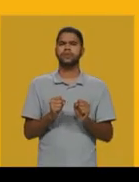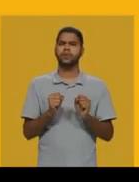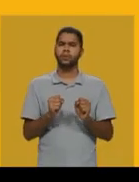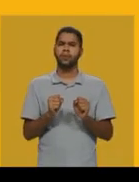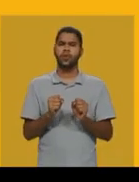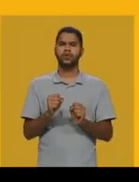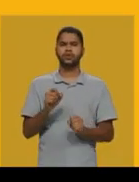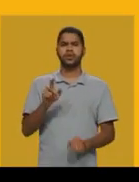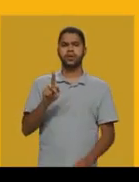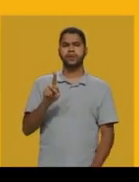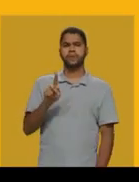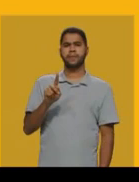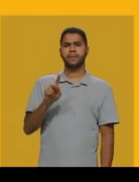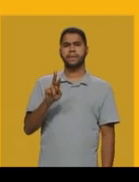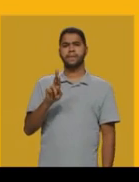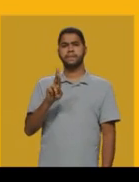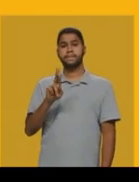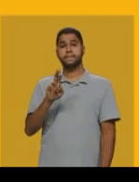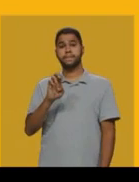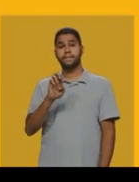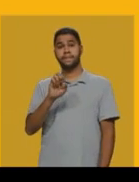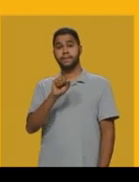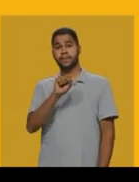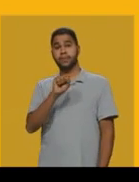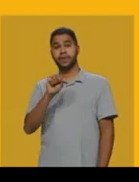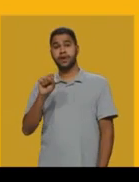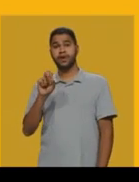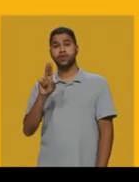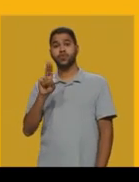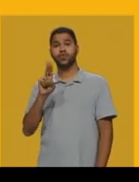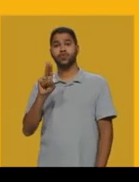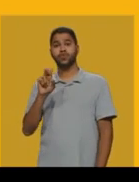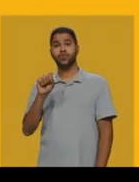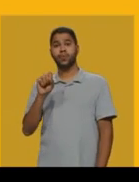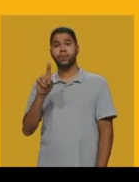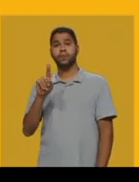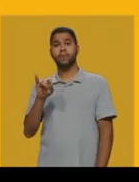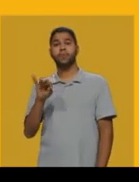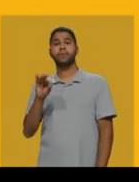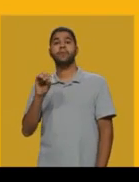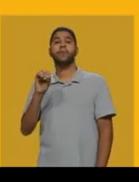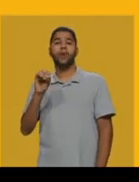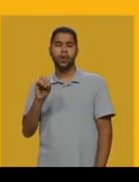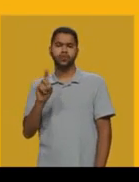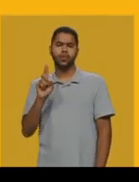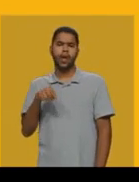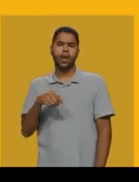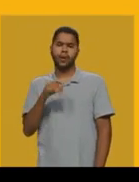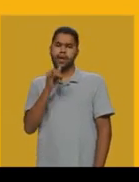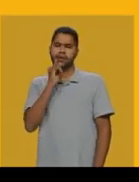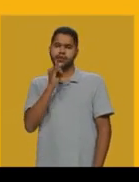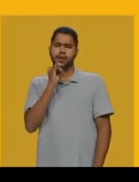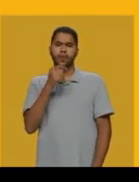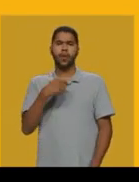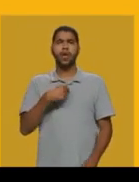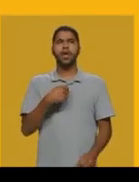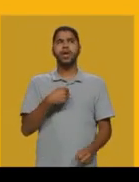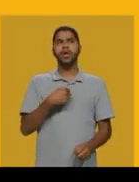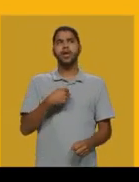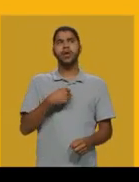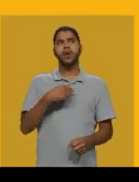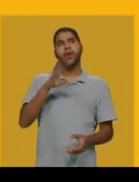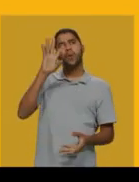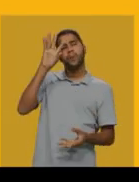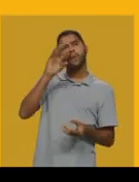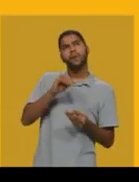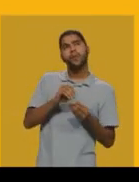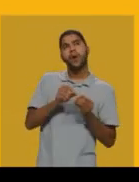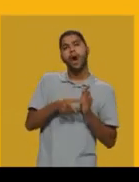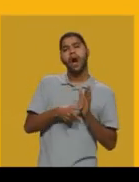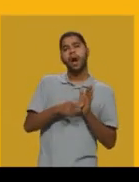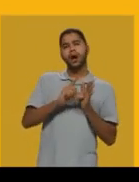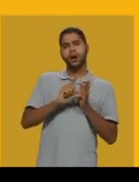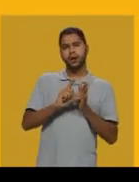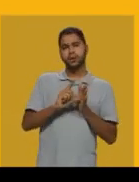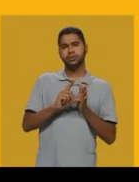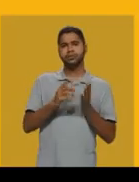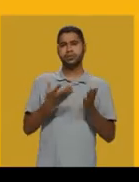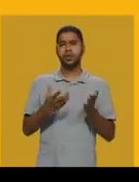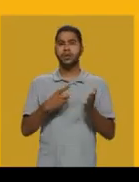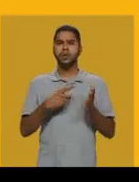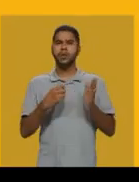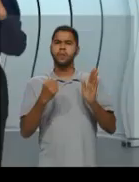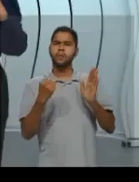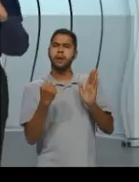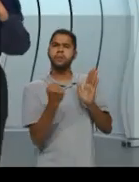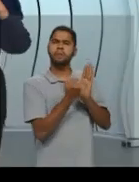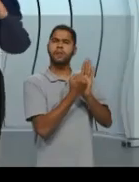pressupostos, né, que é supor antes, é aquela onde a pressuposição tem uma marca textual. A hora que